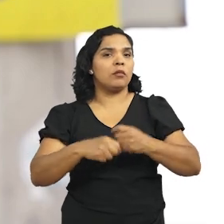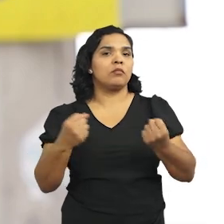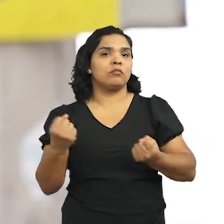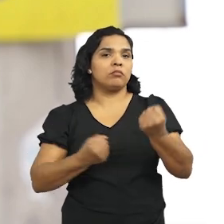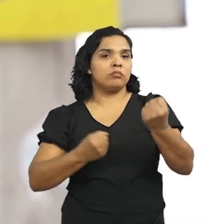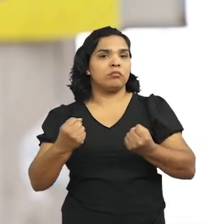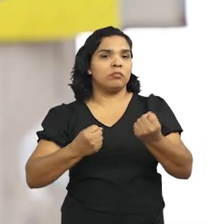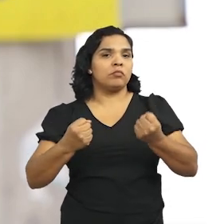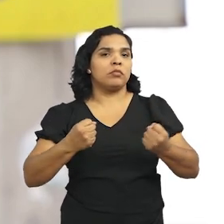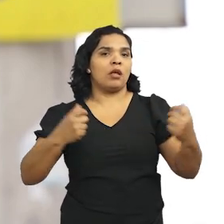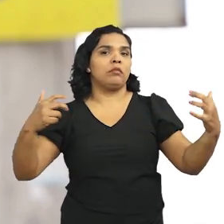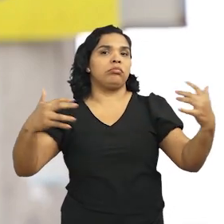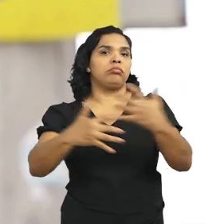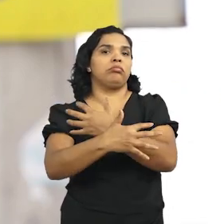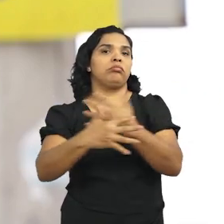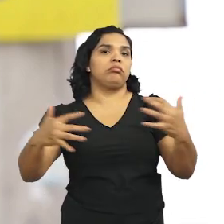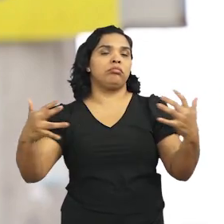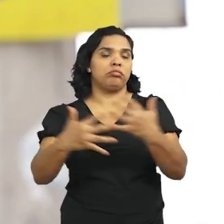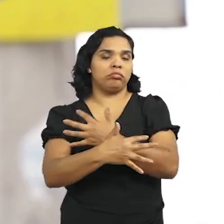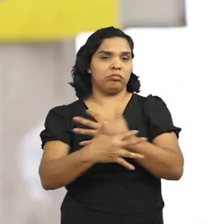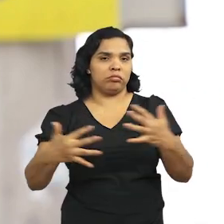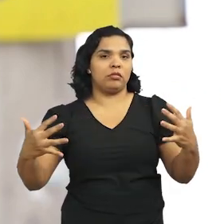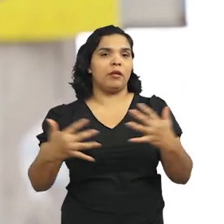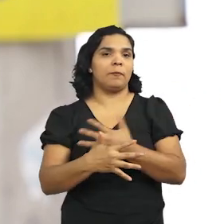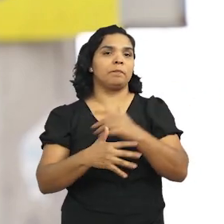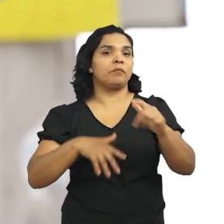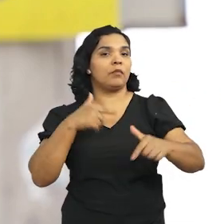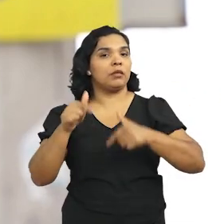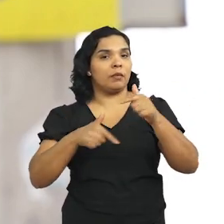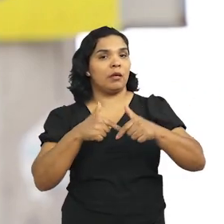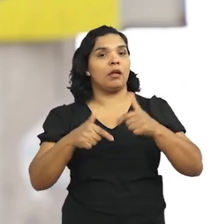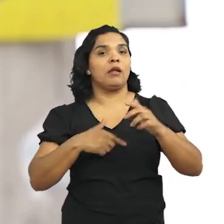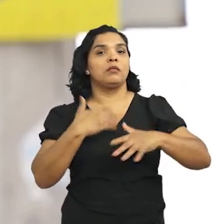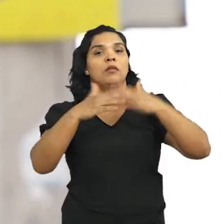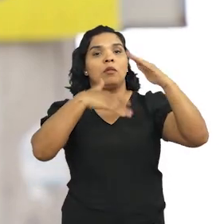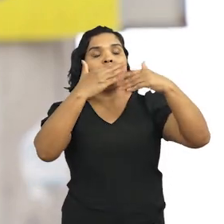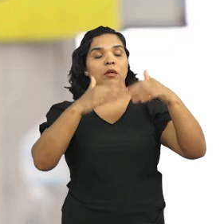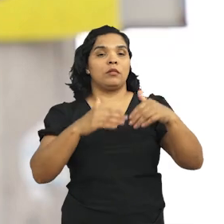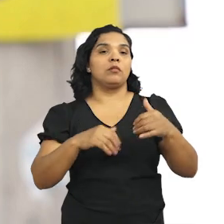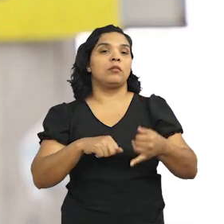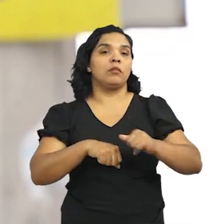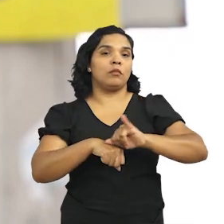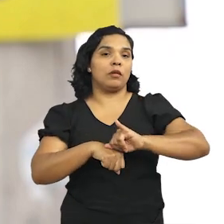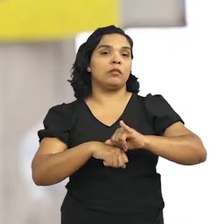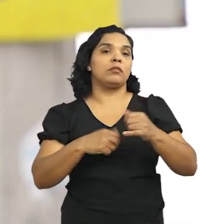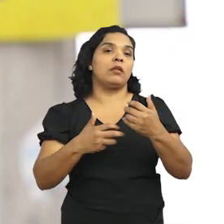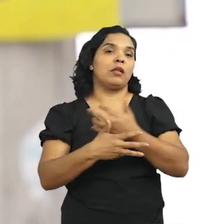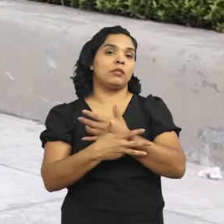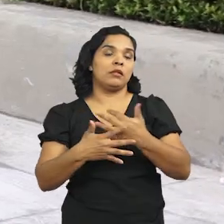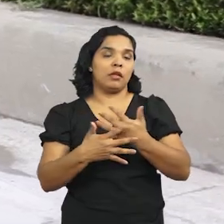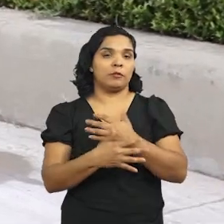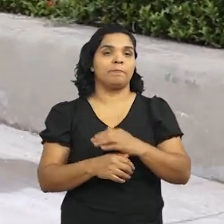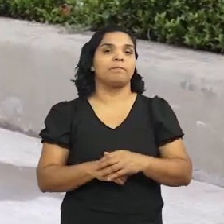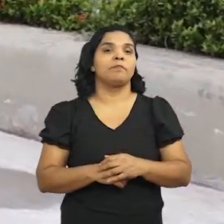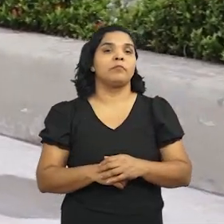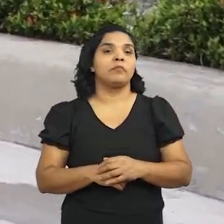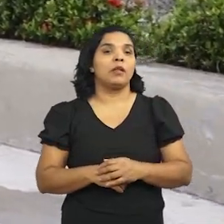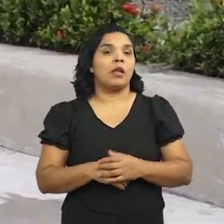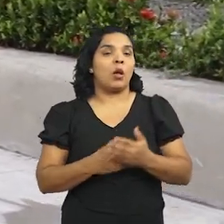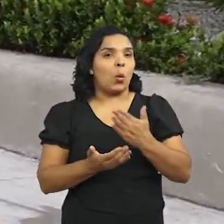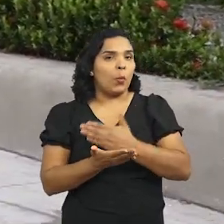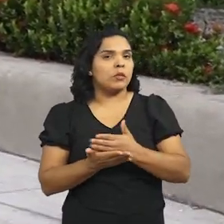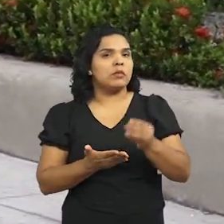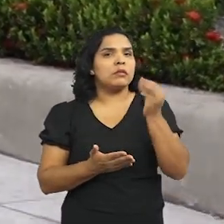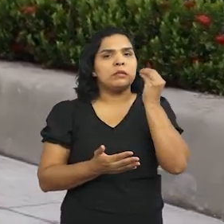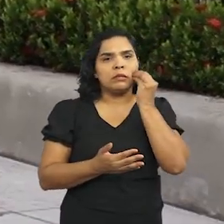tráfego veicular. Ou seja, a gente tem um primeiro indício para trabalhar o desenvolvimento urbano da cidade. O projeto está